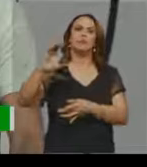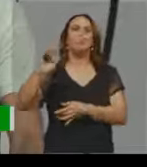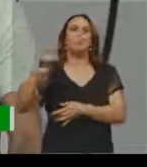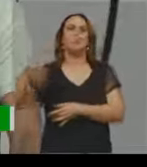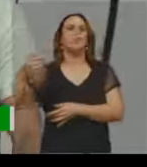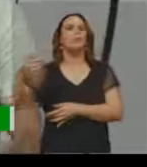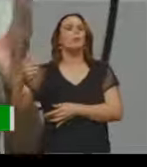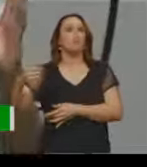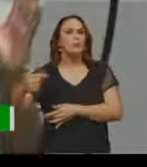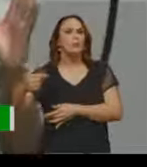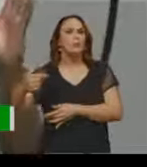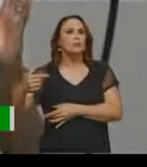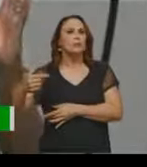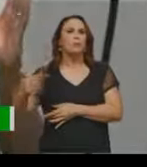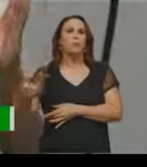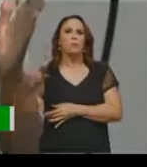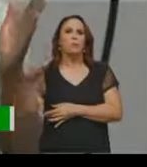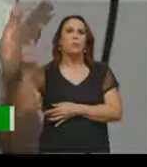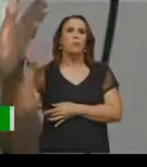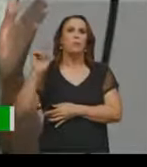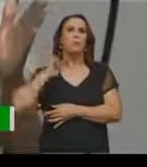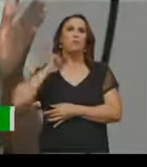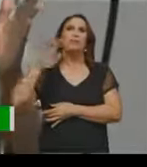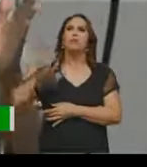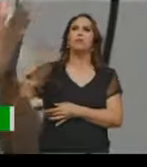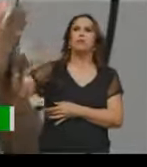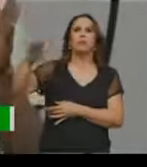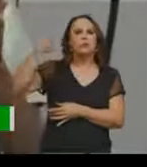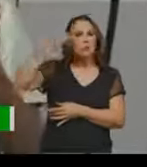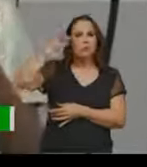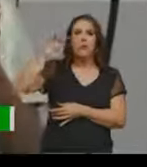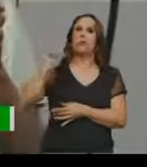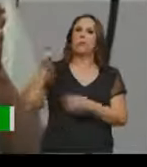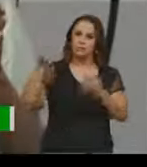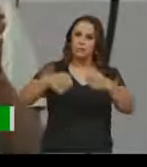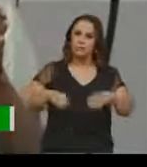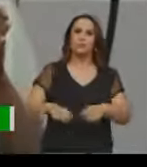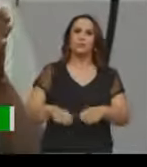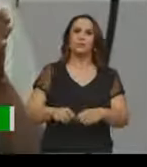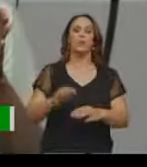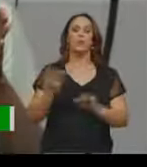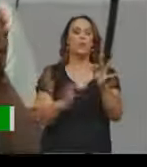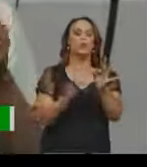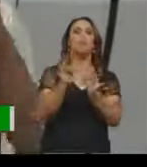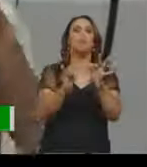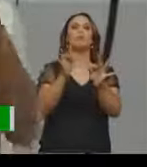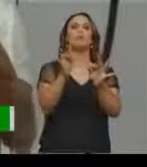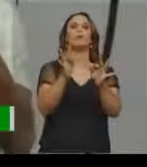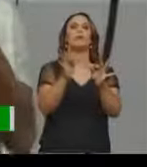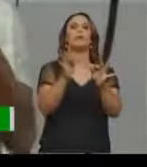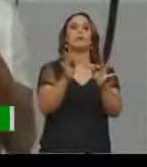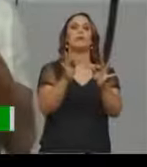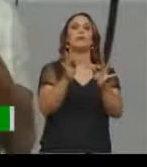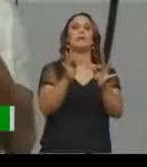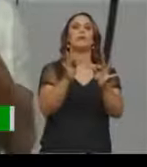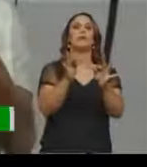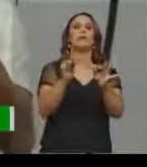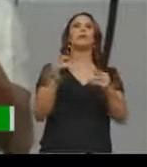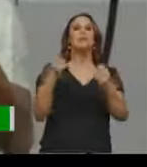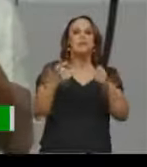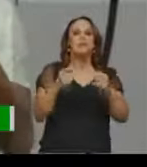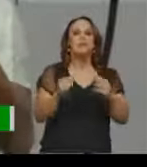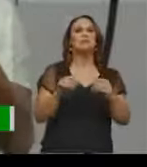E, então, a tecnologia, ela só precisa mesmo de caminhar com equilíbrio. À medida que você inventa uma coisa que tem algo prejudicial, você